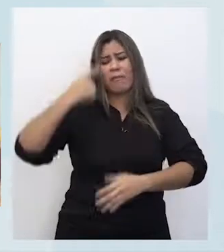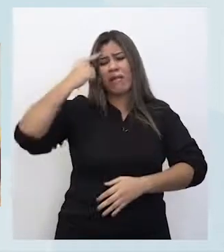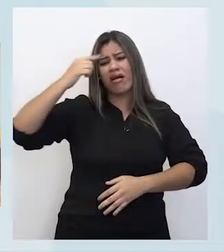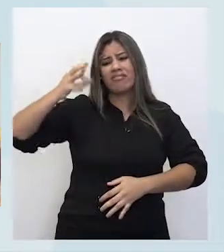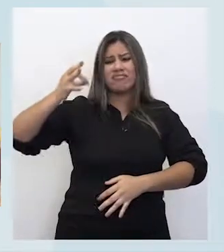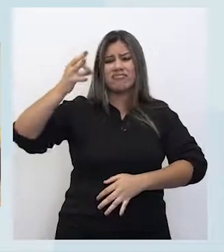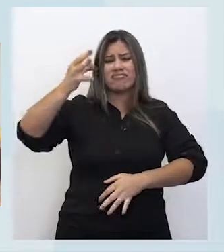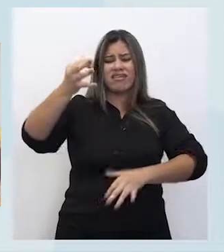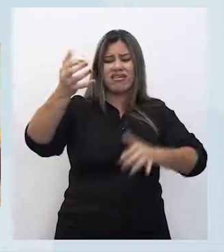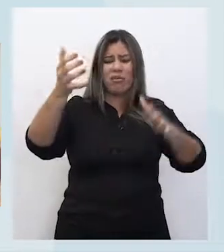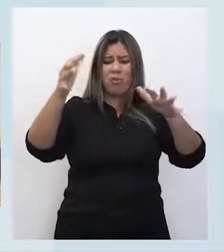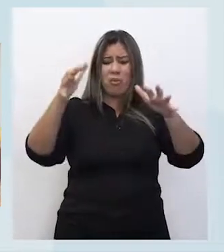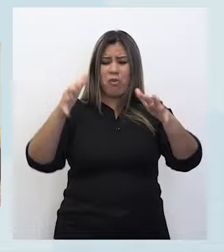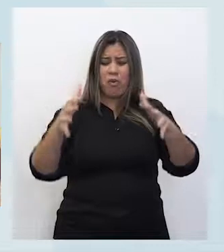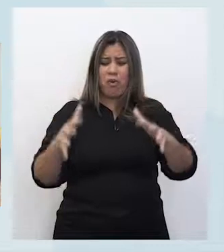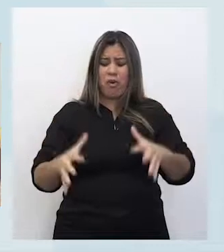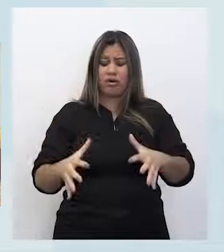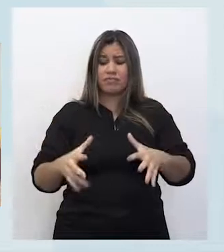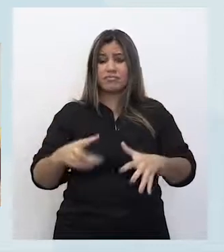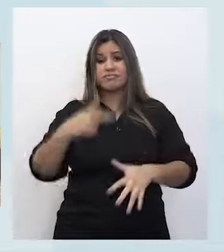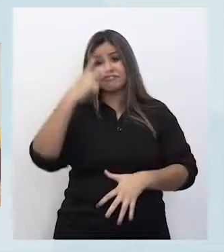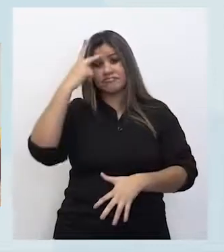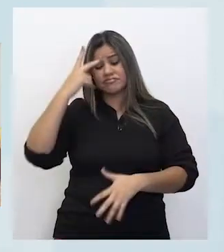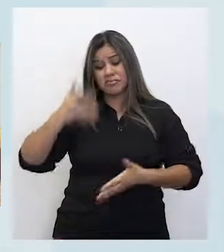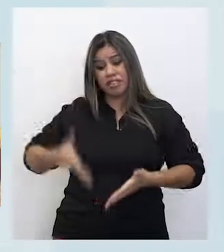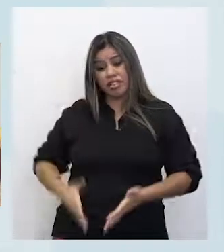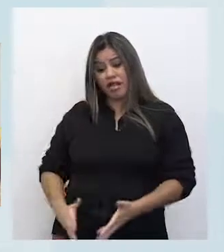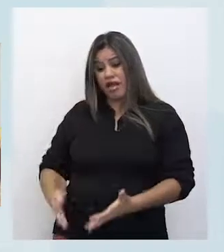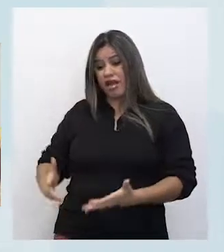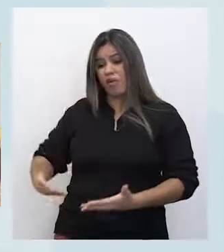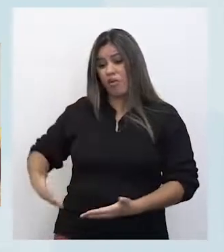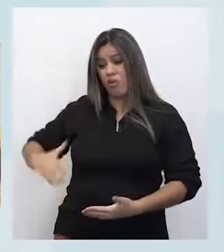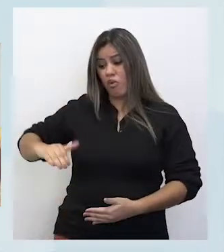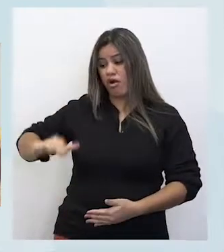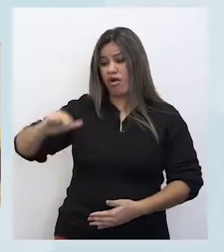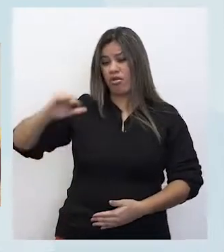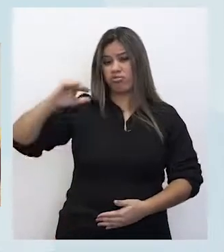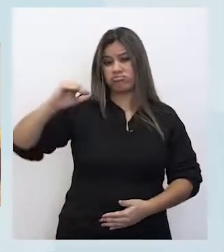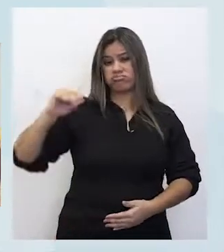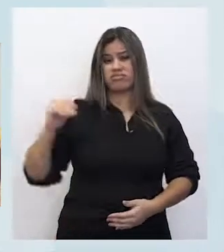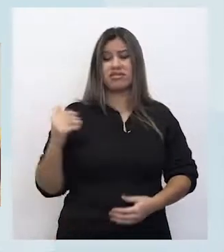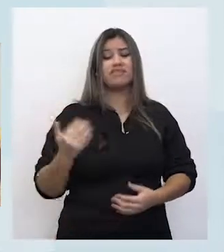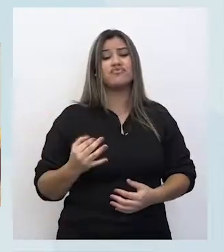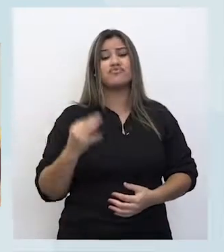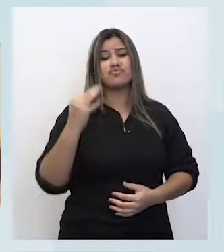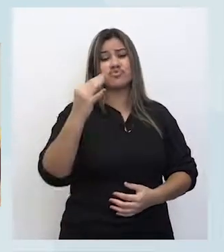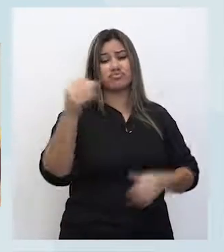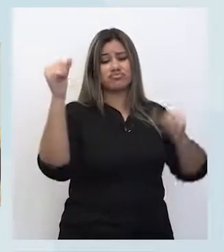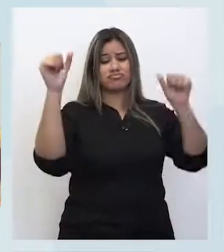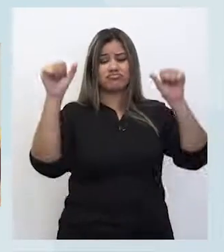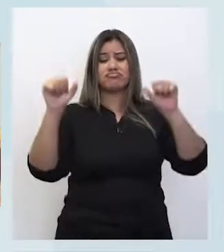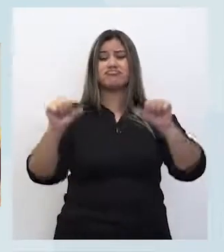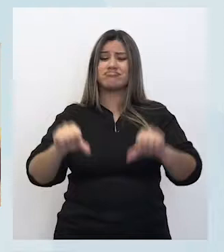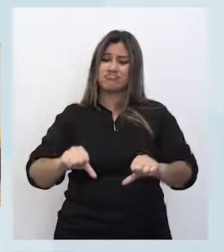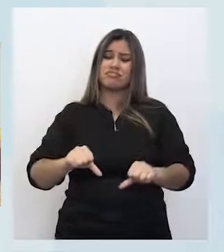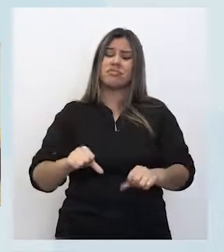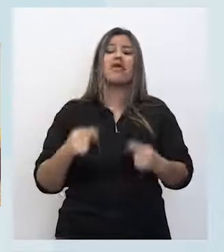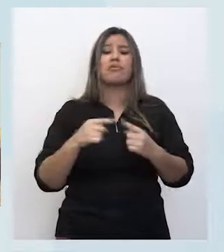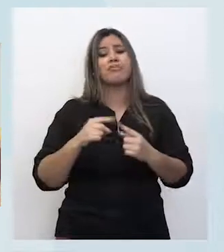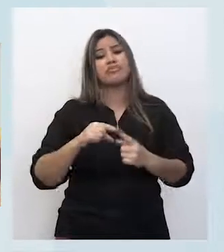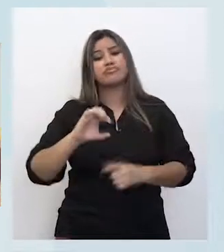para uma criança nascida hoje, caso o ritmo de emissão de carbono continue nos níveis atuais.